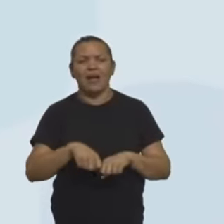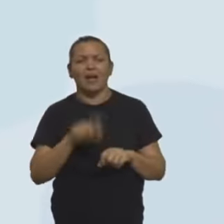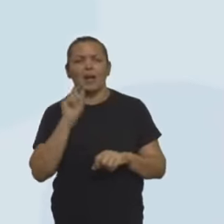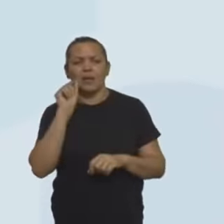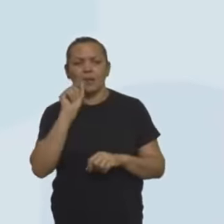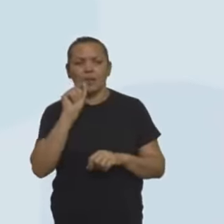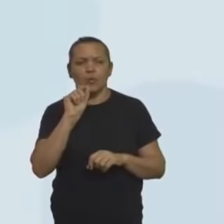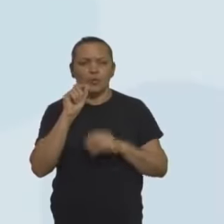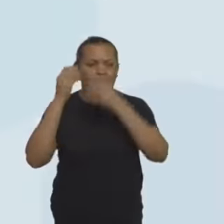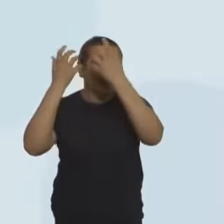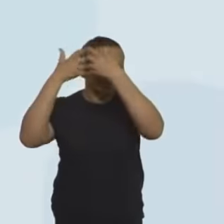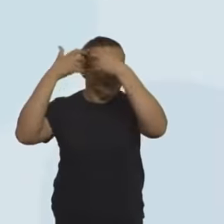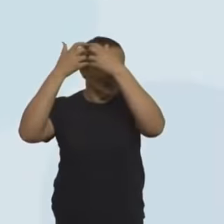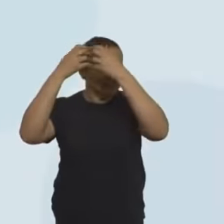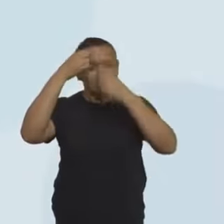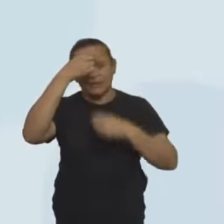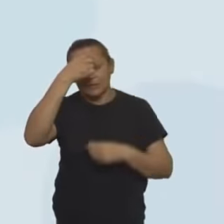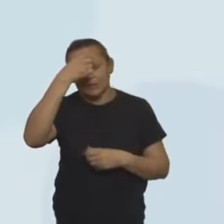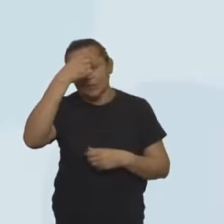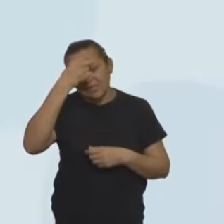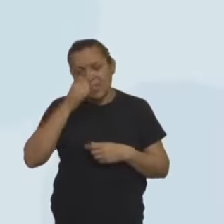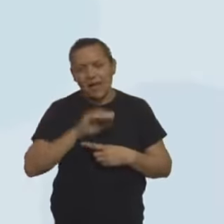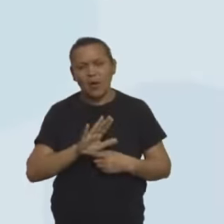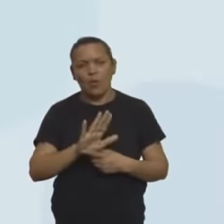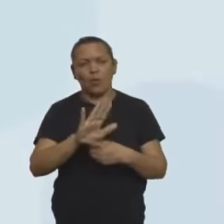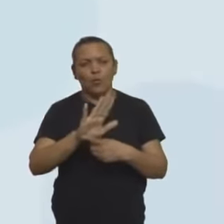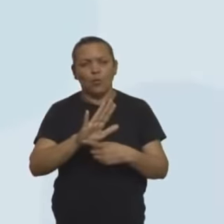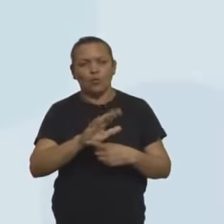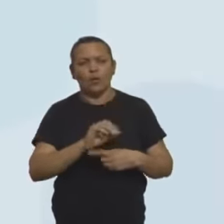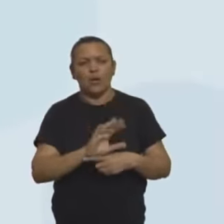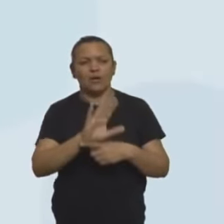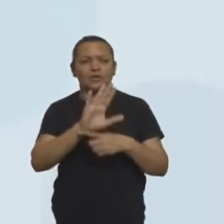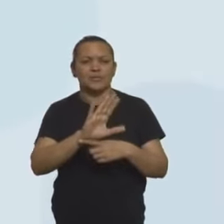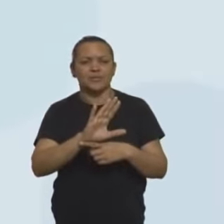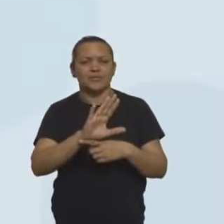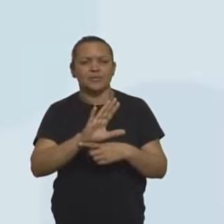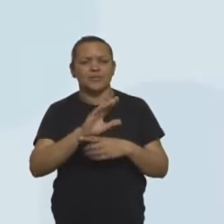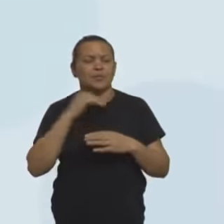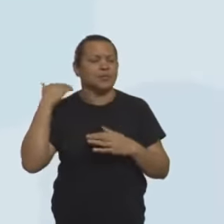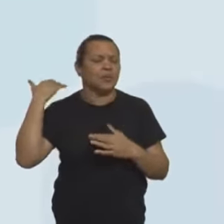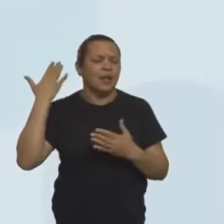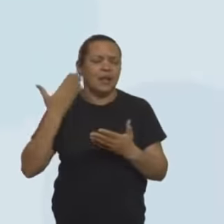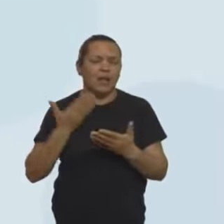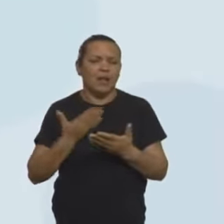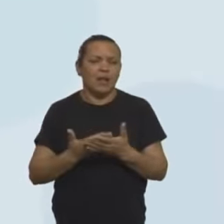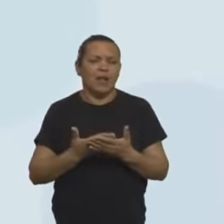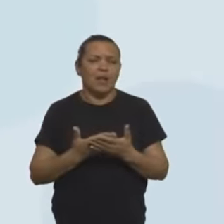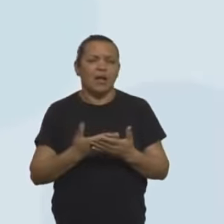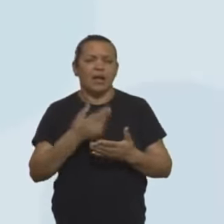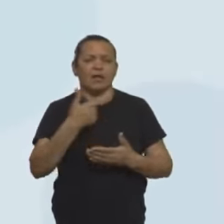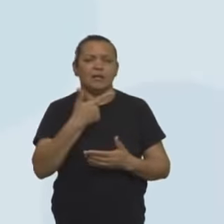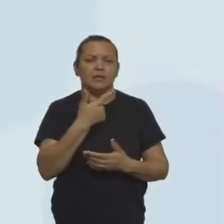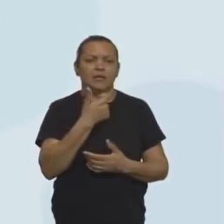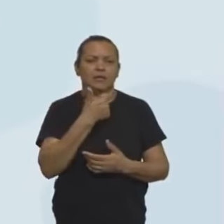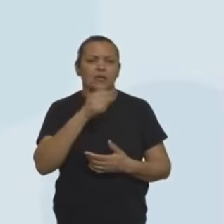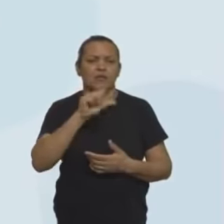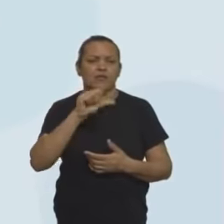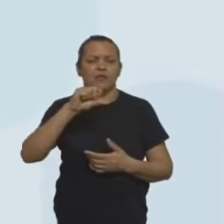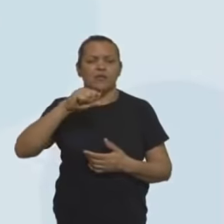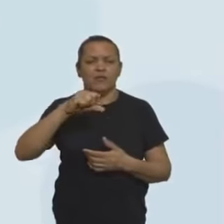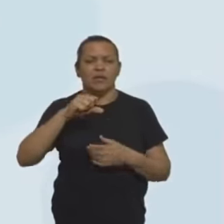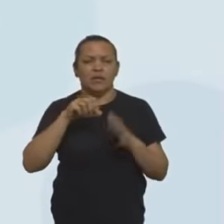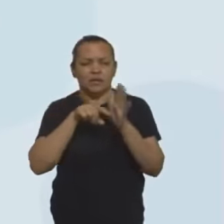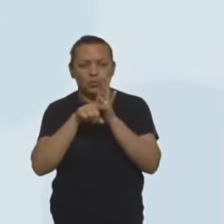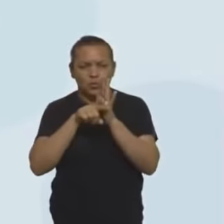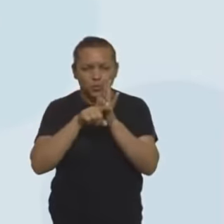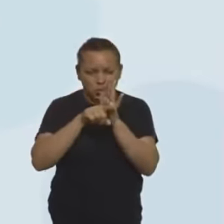da neurociência que veio contribuir, né? Desde que houve o início dos anos 90, as pesquisas